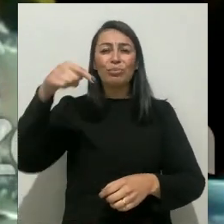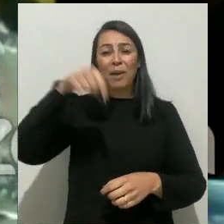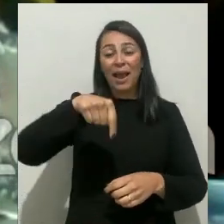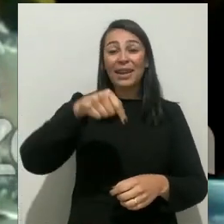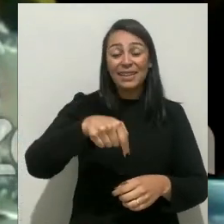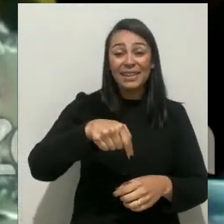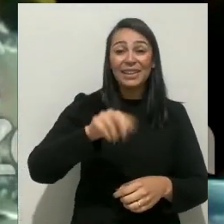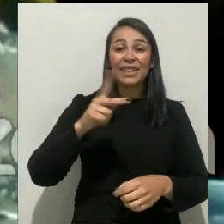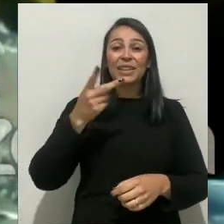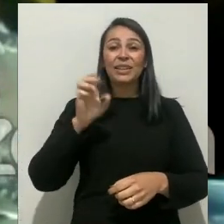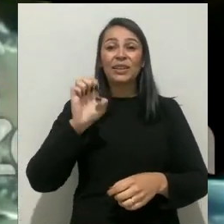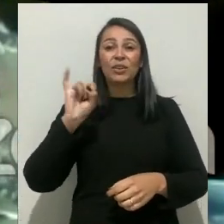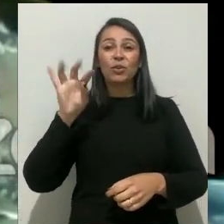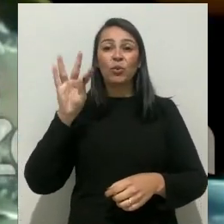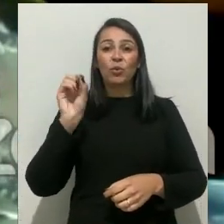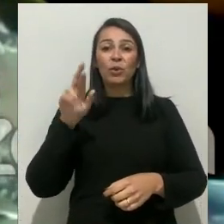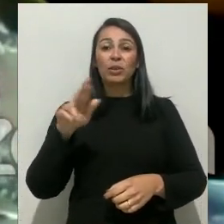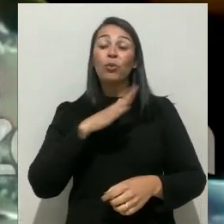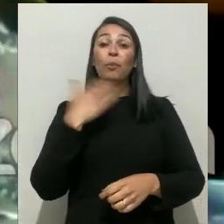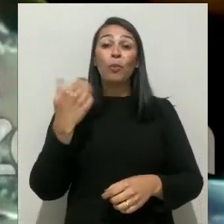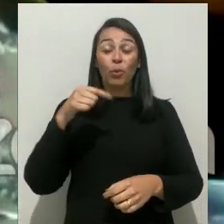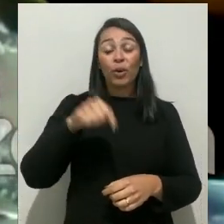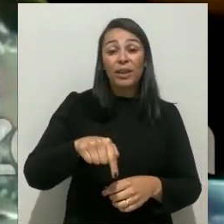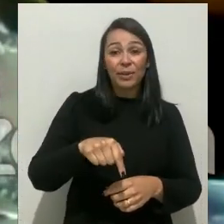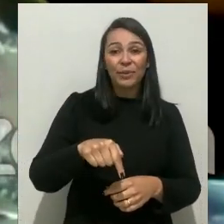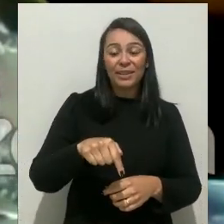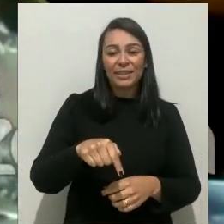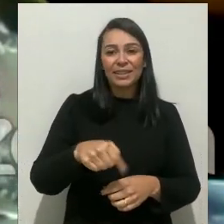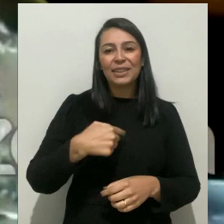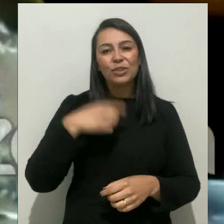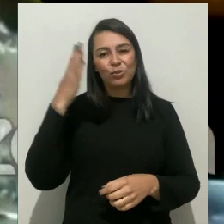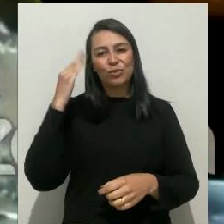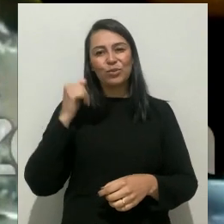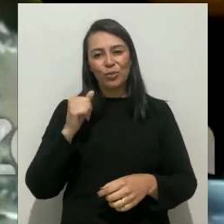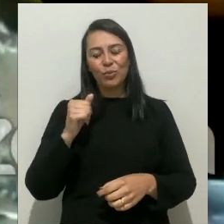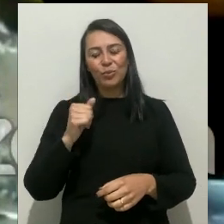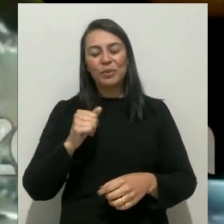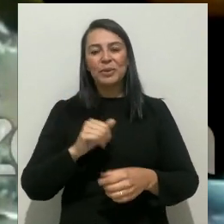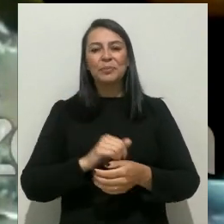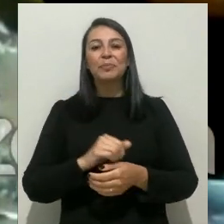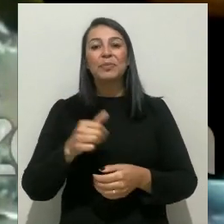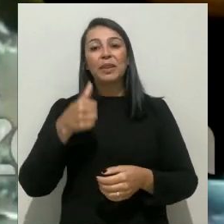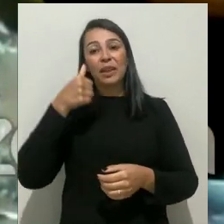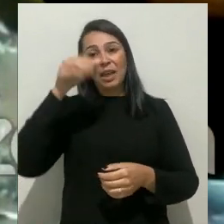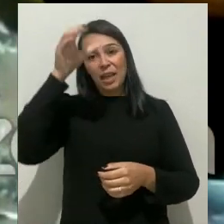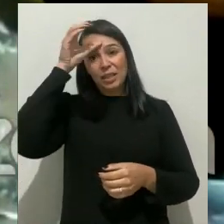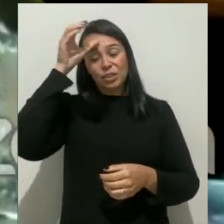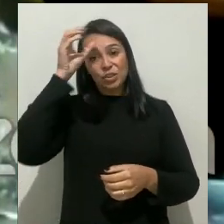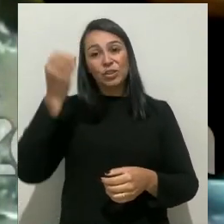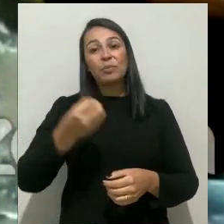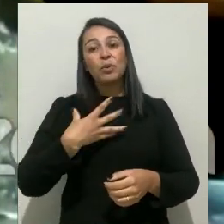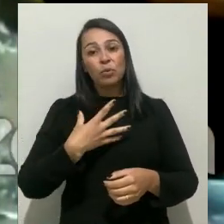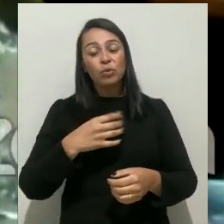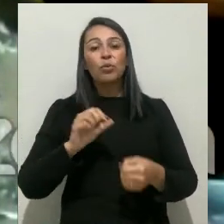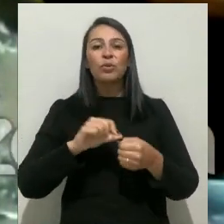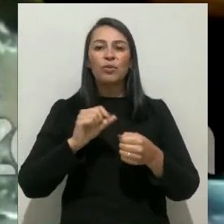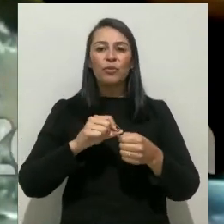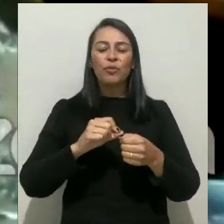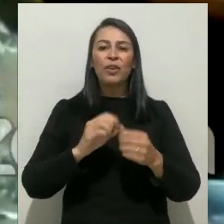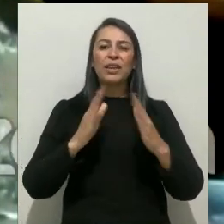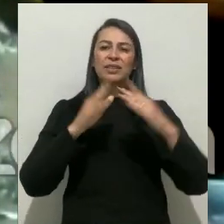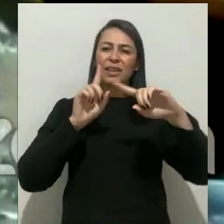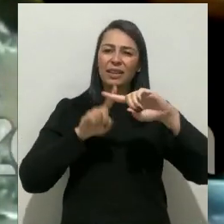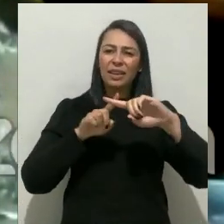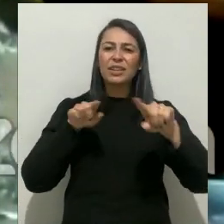muito... E o Heitor faleceu aqui, inclusive, soube disso há pouco tempo, pela tia Tereza. E ele também fez a catedral.